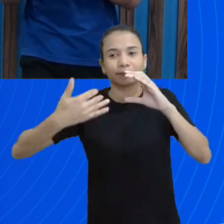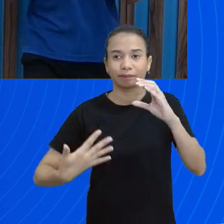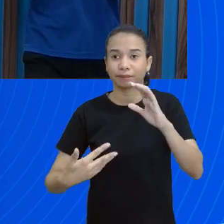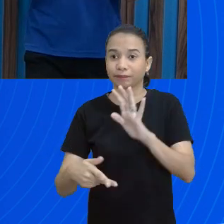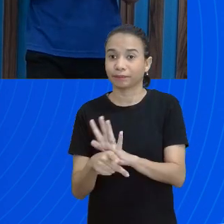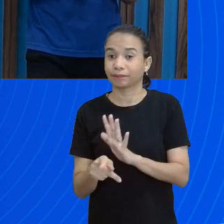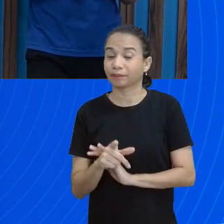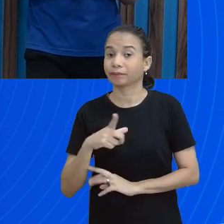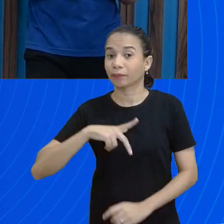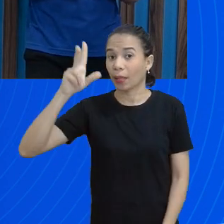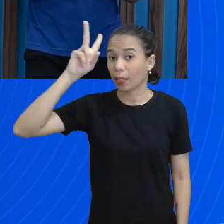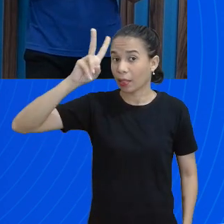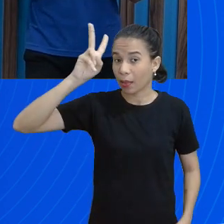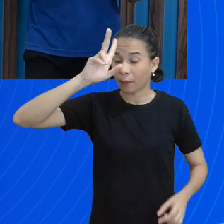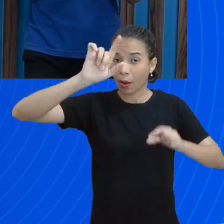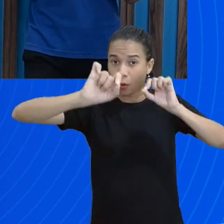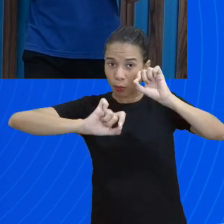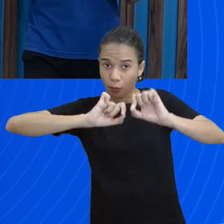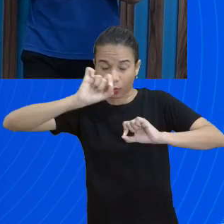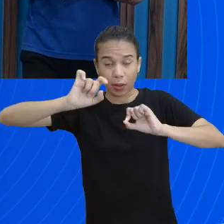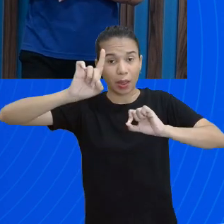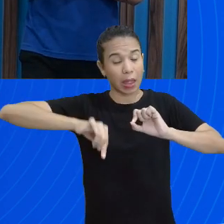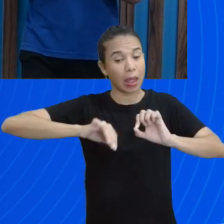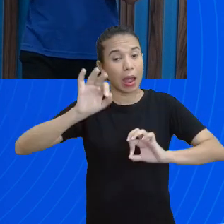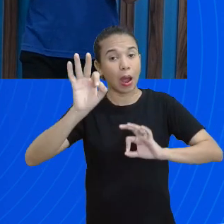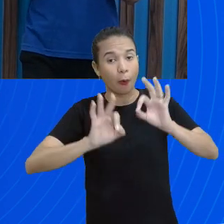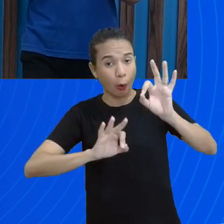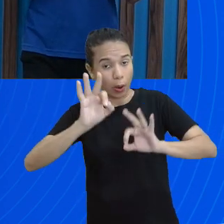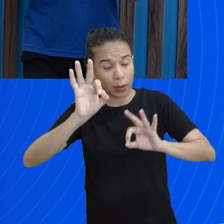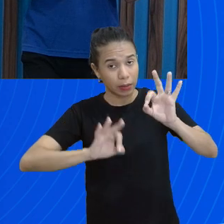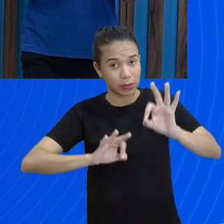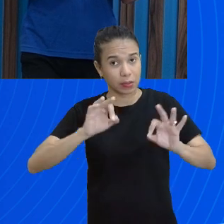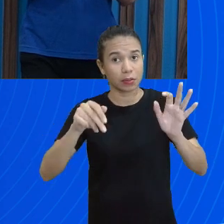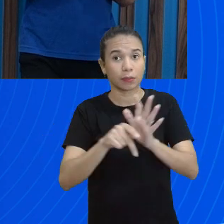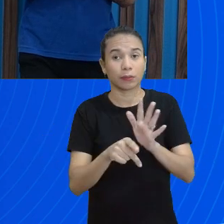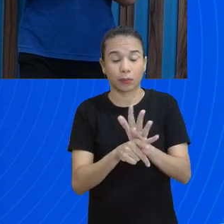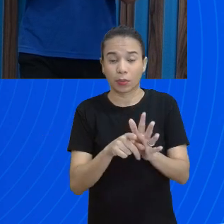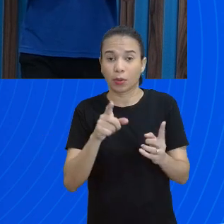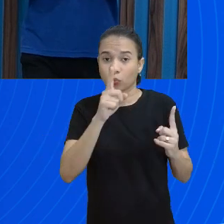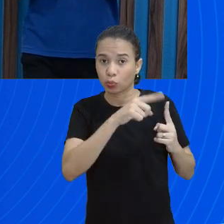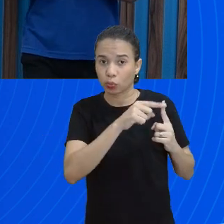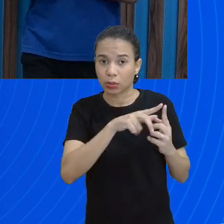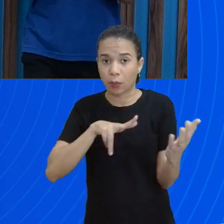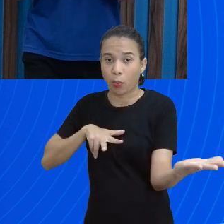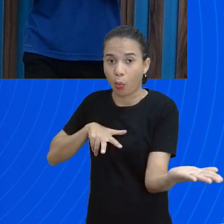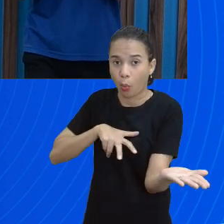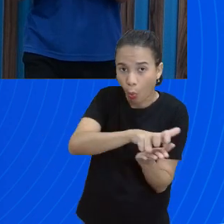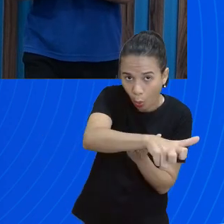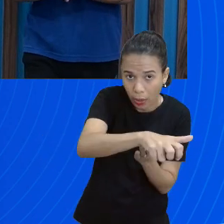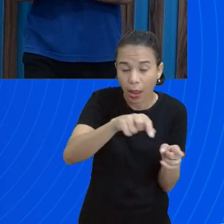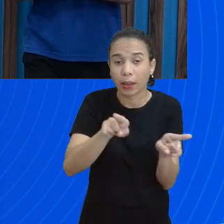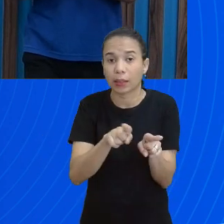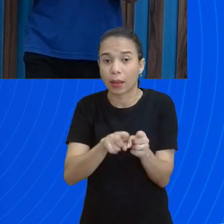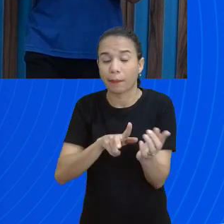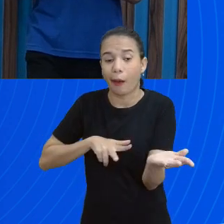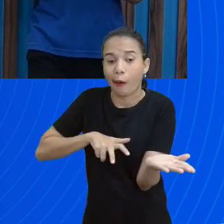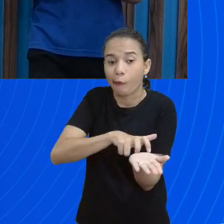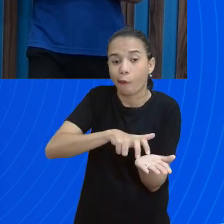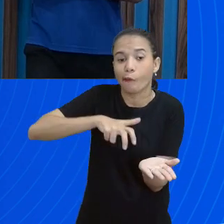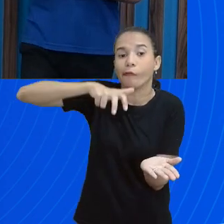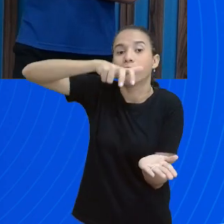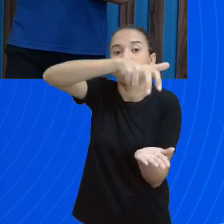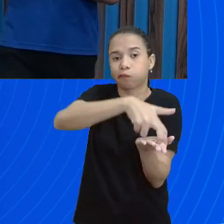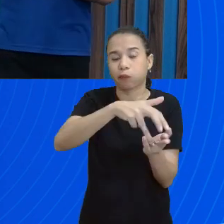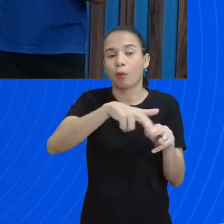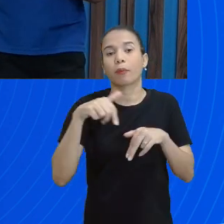classificação. Lembrando que essa é a divisão para as corridas e o salto em distância, porque